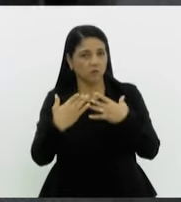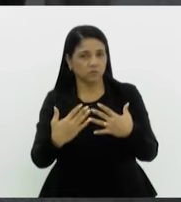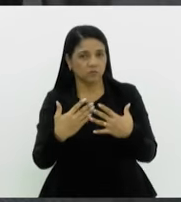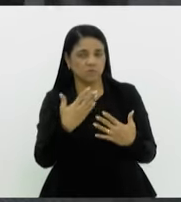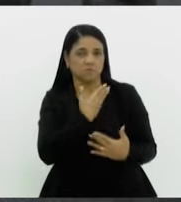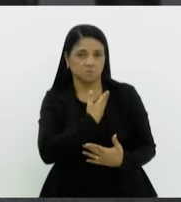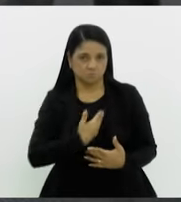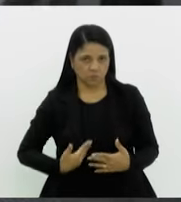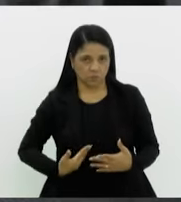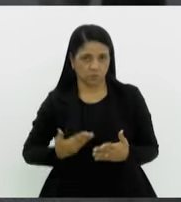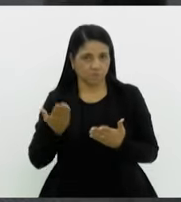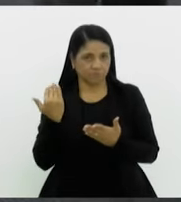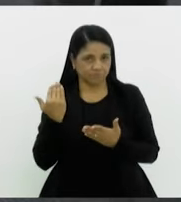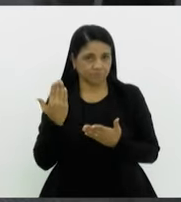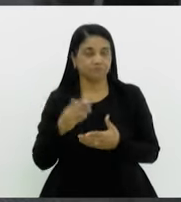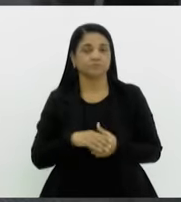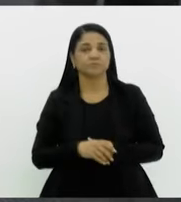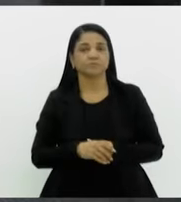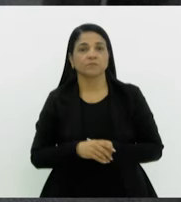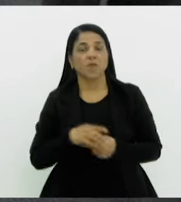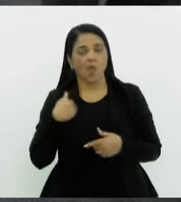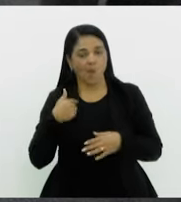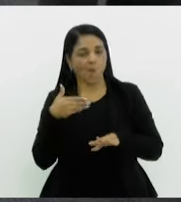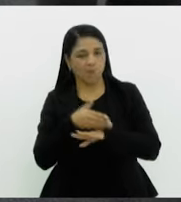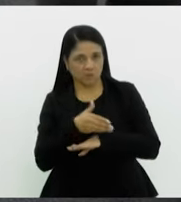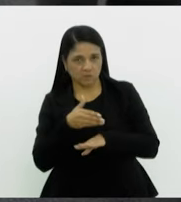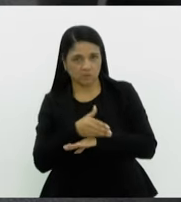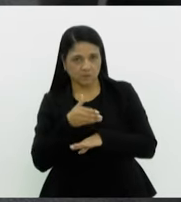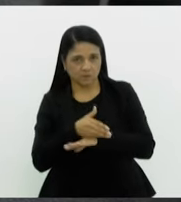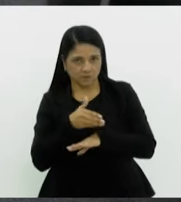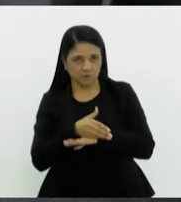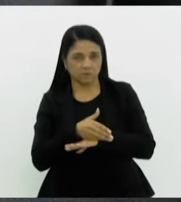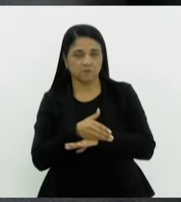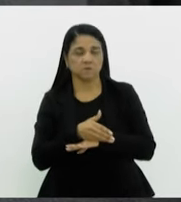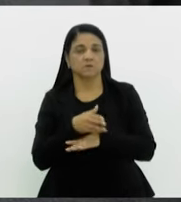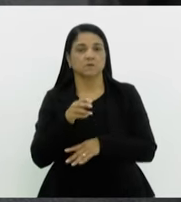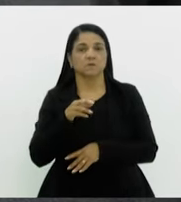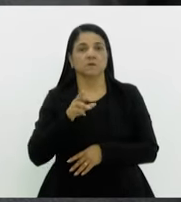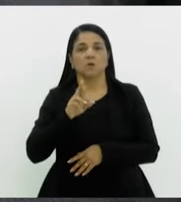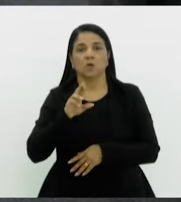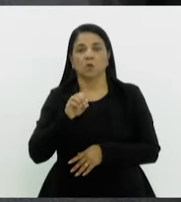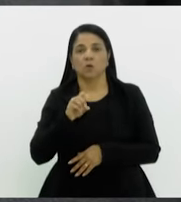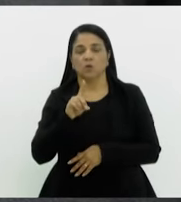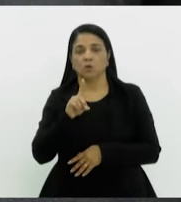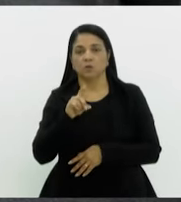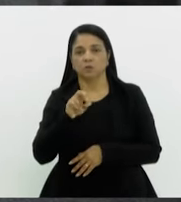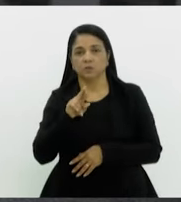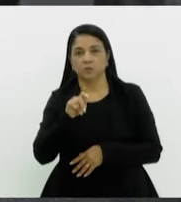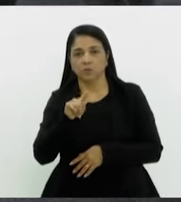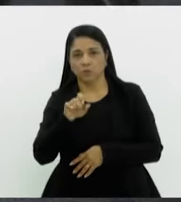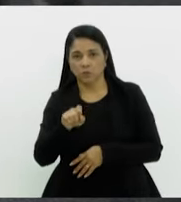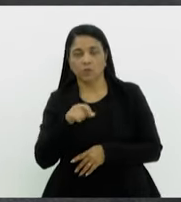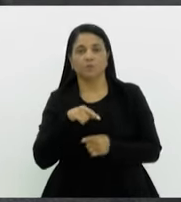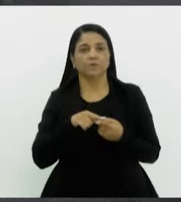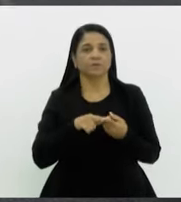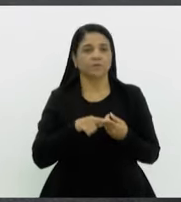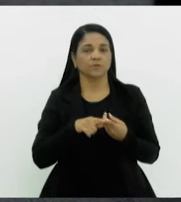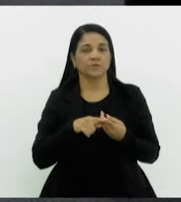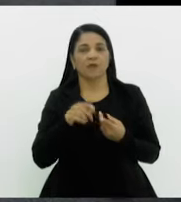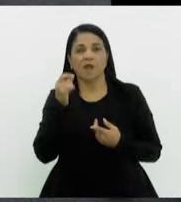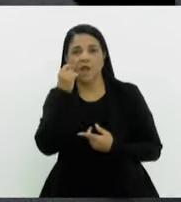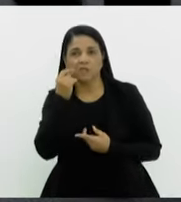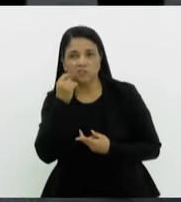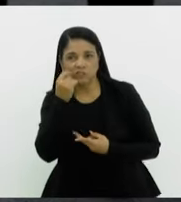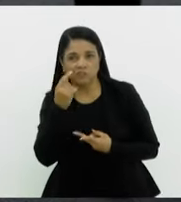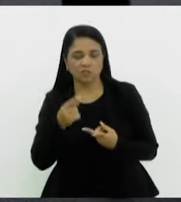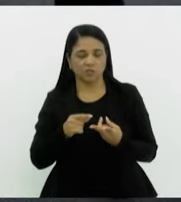pública que eu participei, Rodrigo Bacelar, Ratinho,